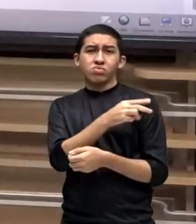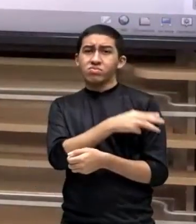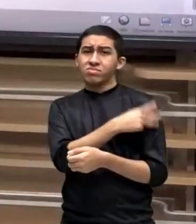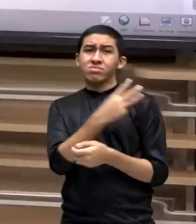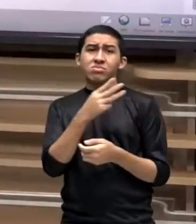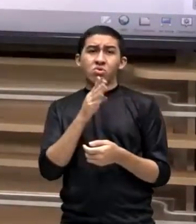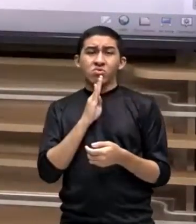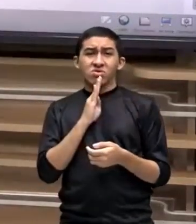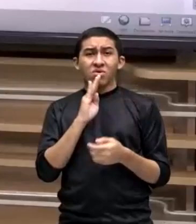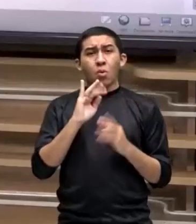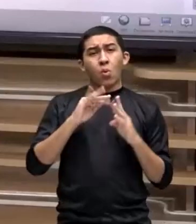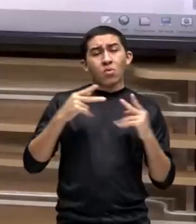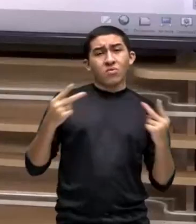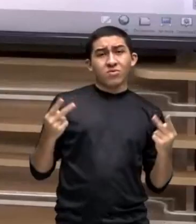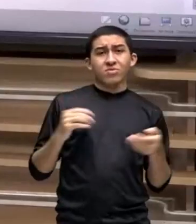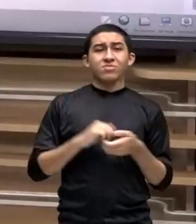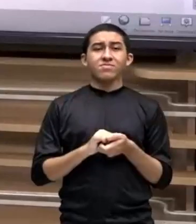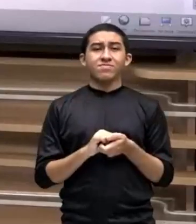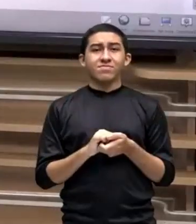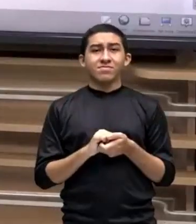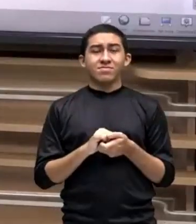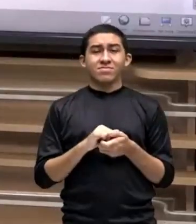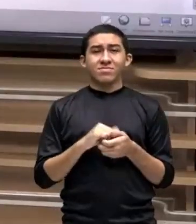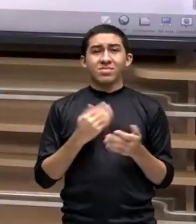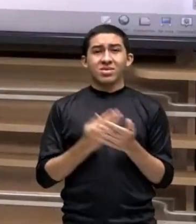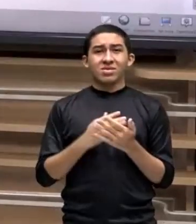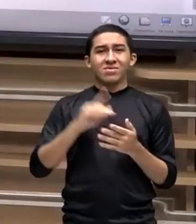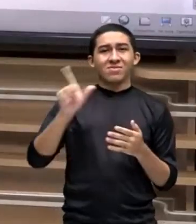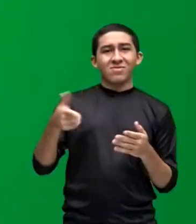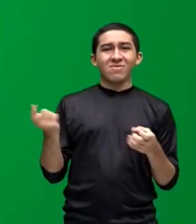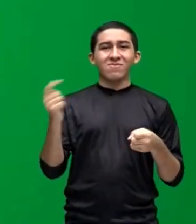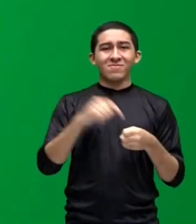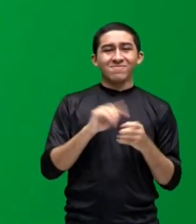outras, tá bom? A gente se vê numa próxima oportunidade. Até lá!